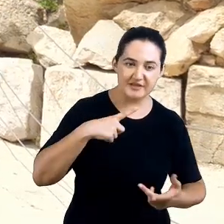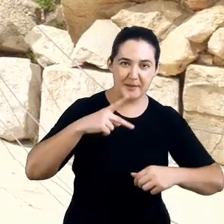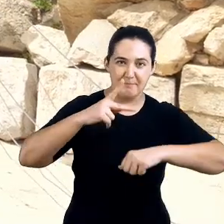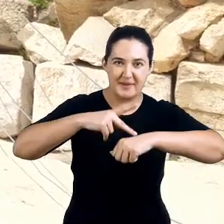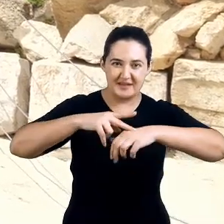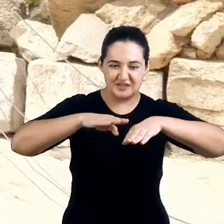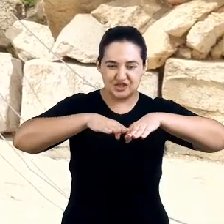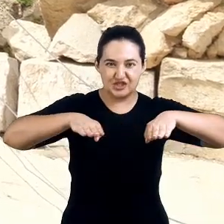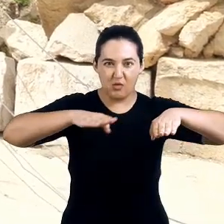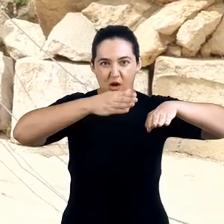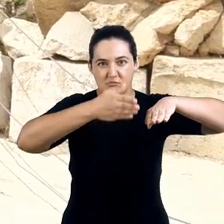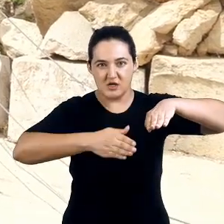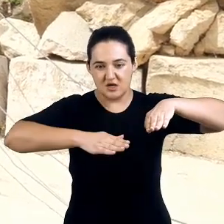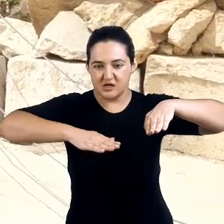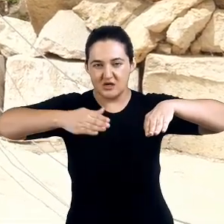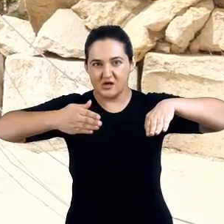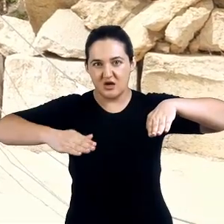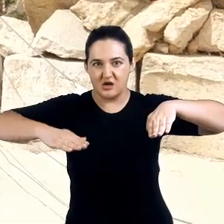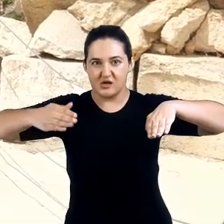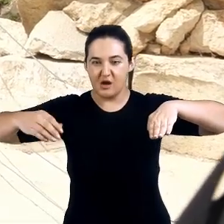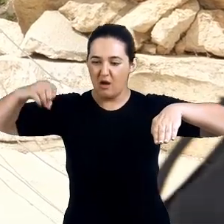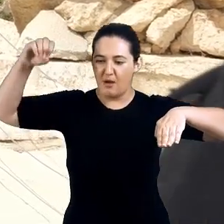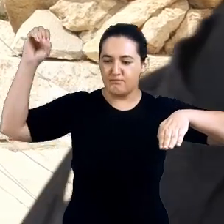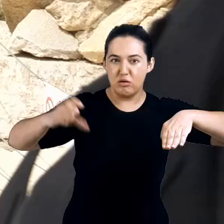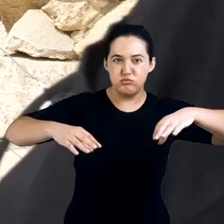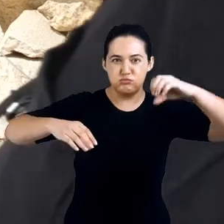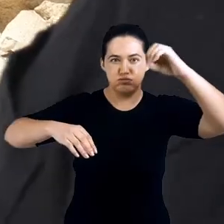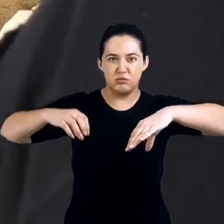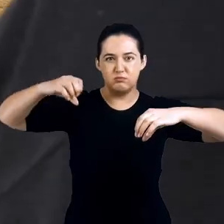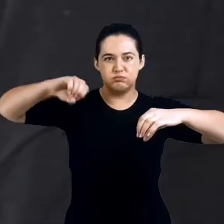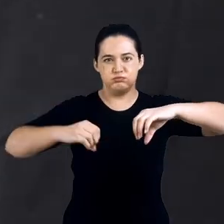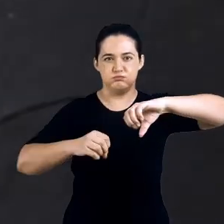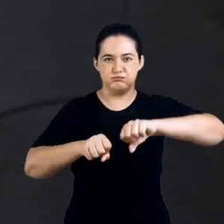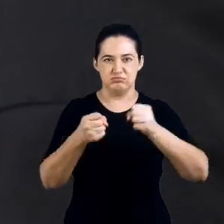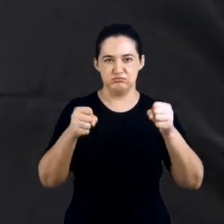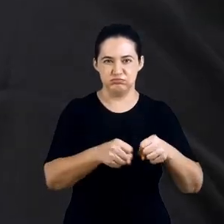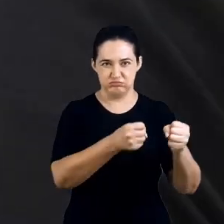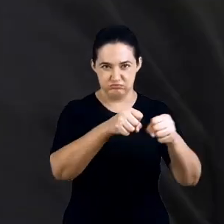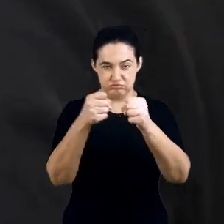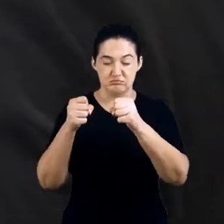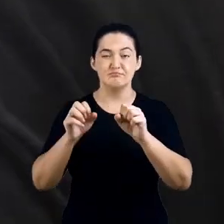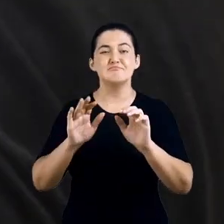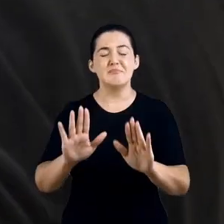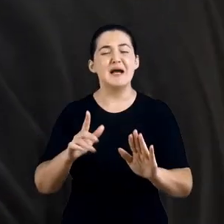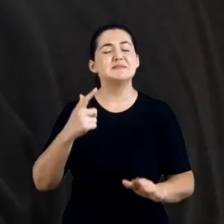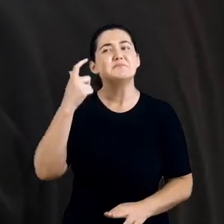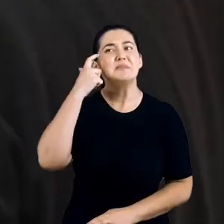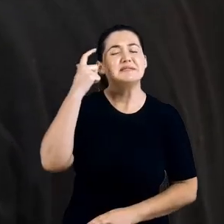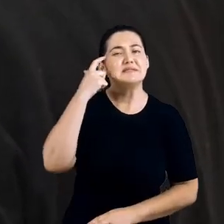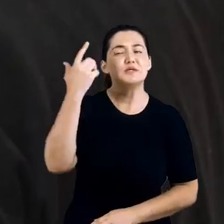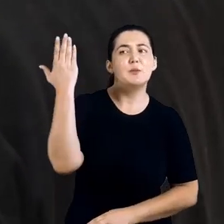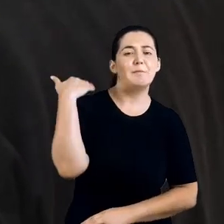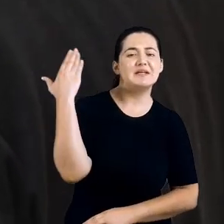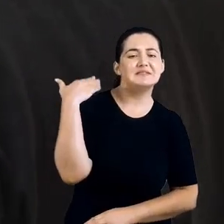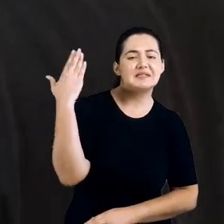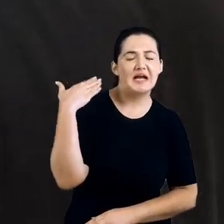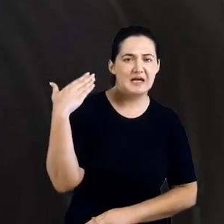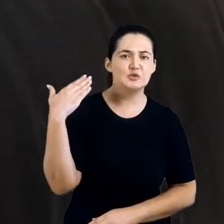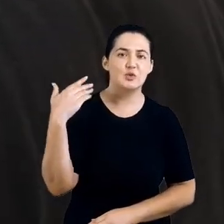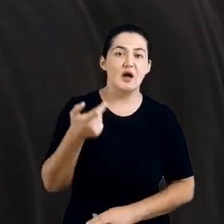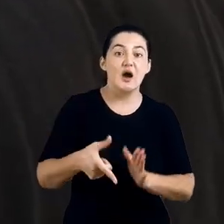ainda o afundado da violência com a qual os romanos destruíram esse lugar. Mas pensando naquela